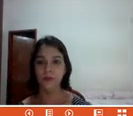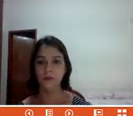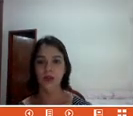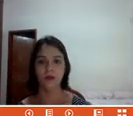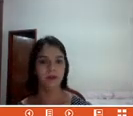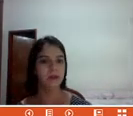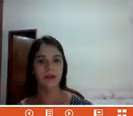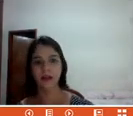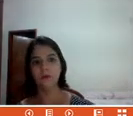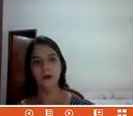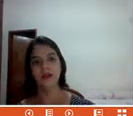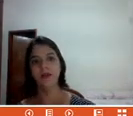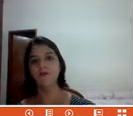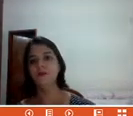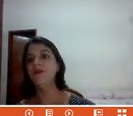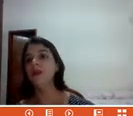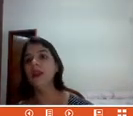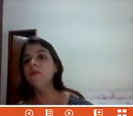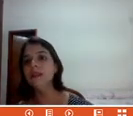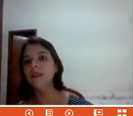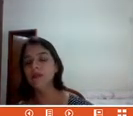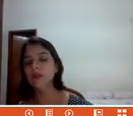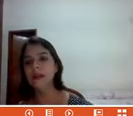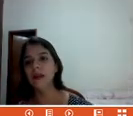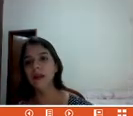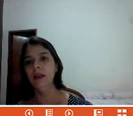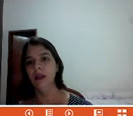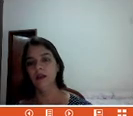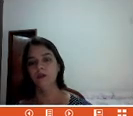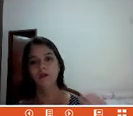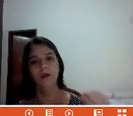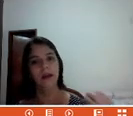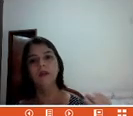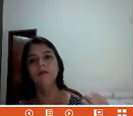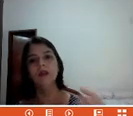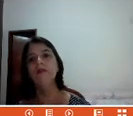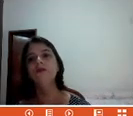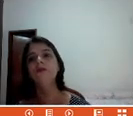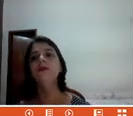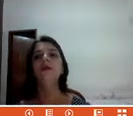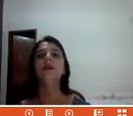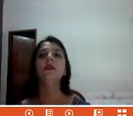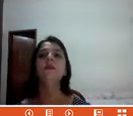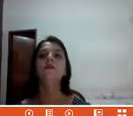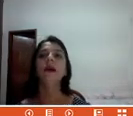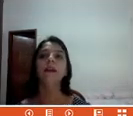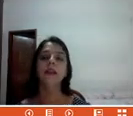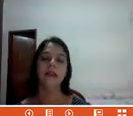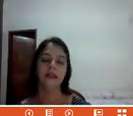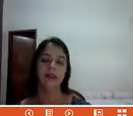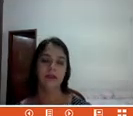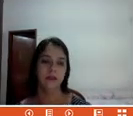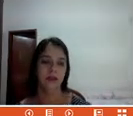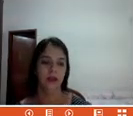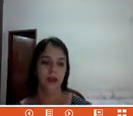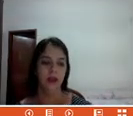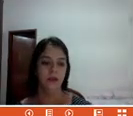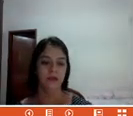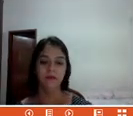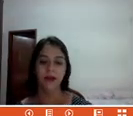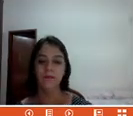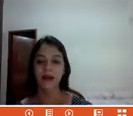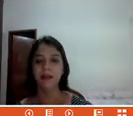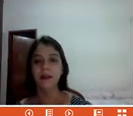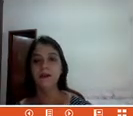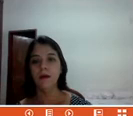difícil. Quando se trata, por exemplo, de fonemas, né? Ele não está ouvindo, então ele não vai ter